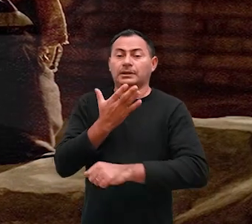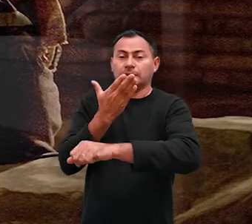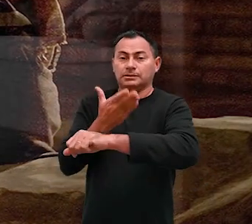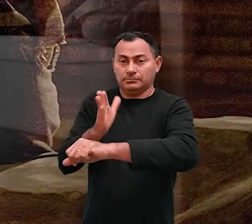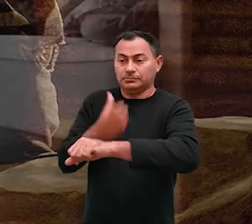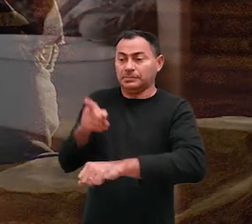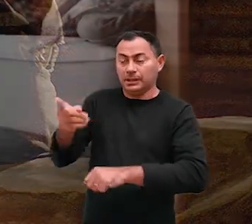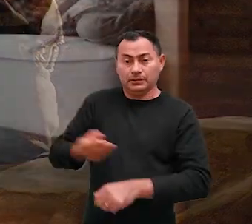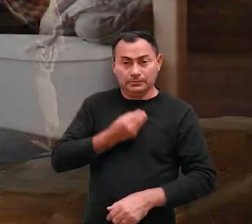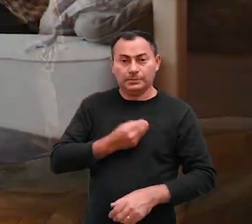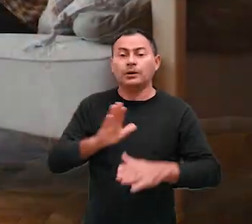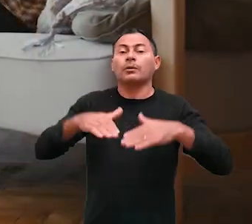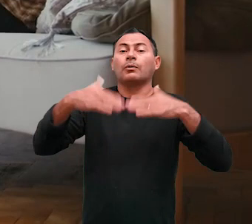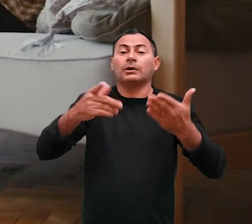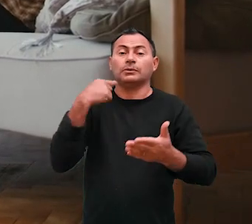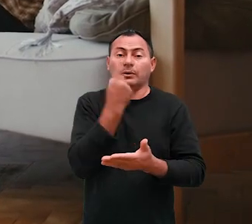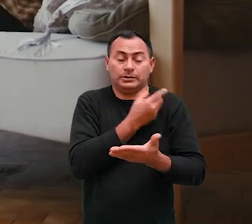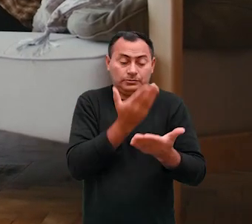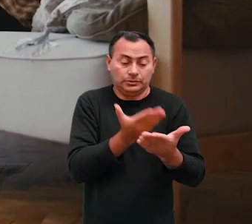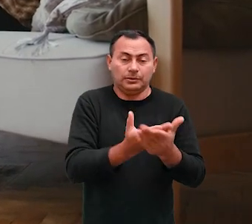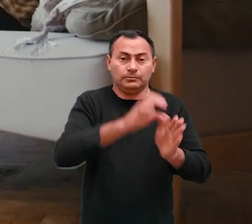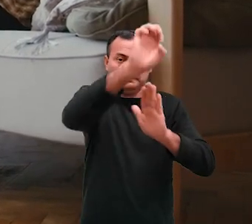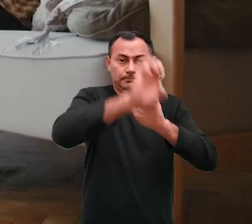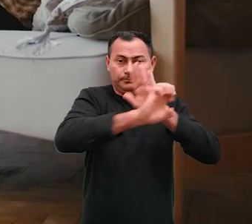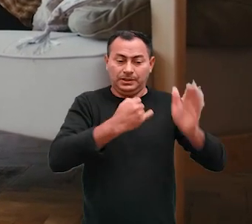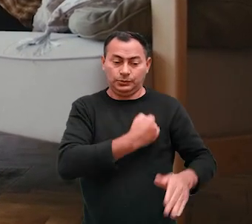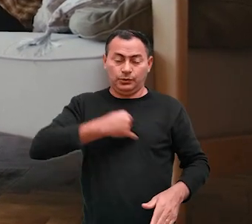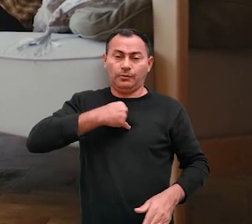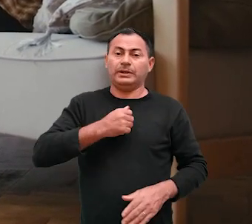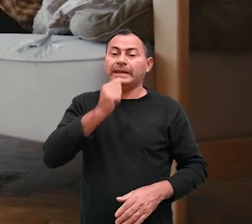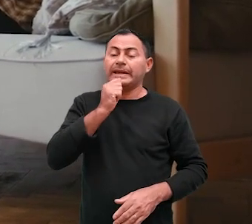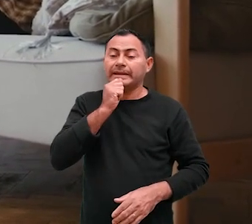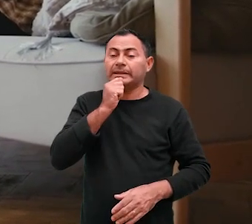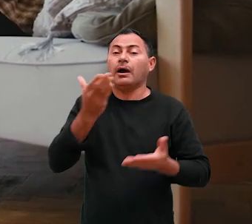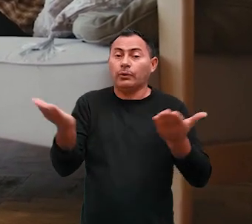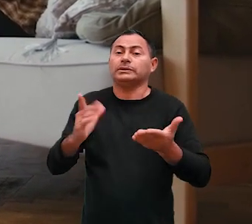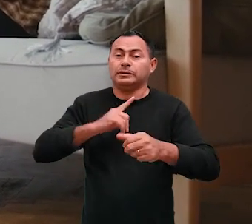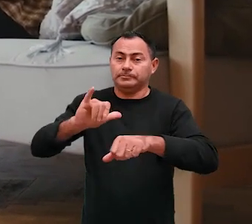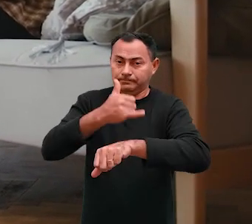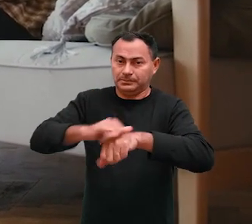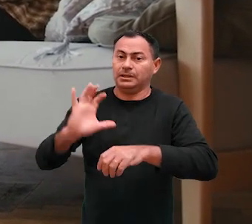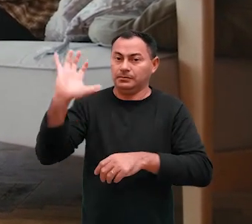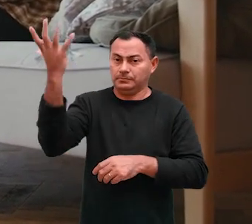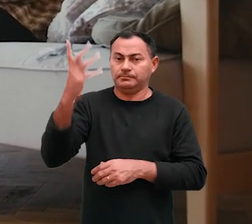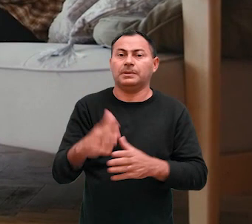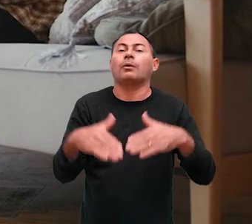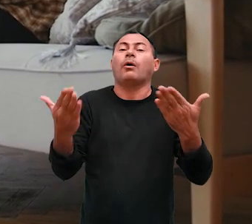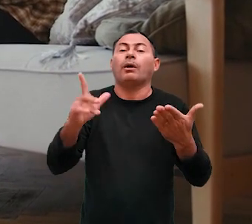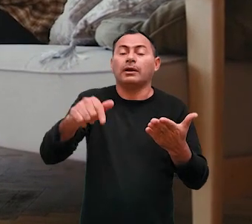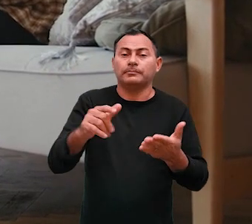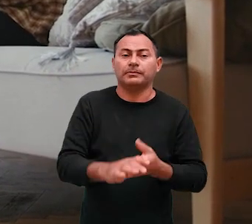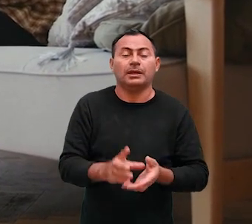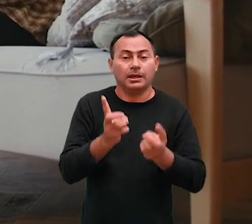dele. Quando estudamos o Evangelho de João, comentamos que ainda hoje há estratégia que funciona. Qual